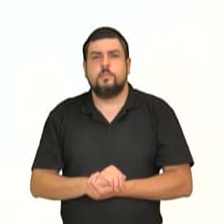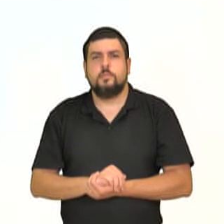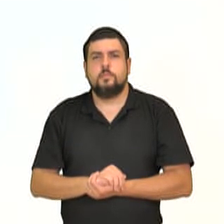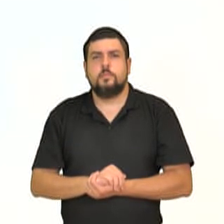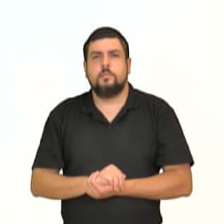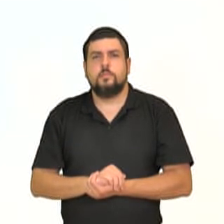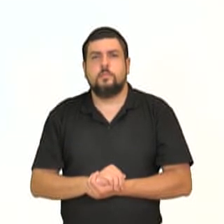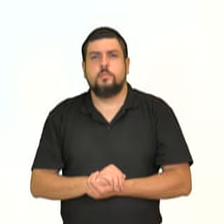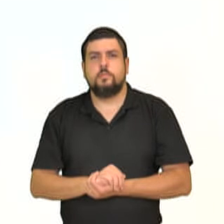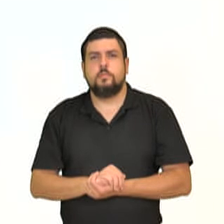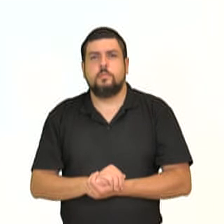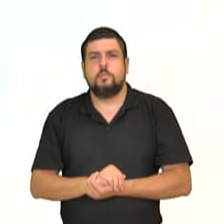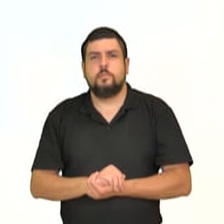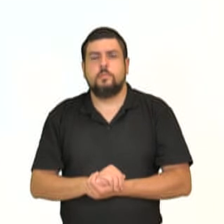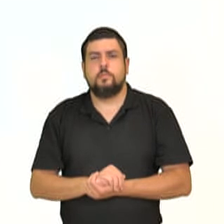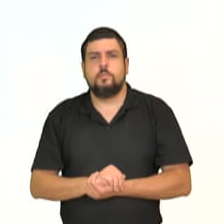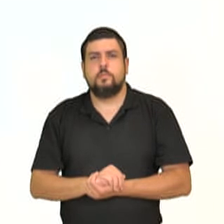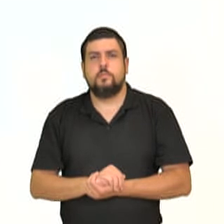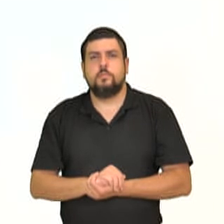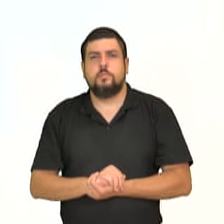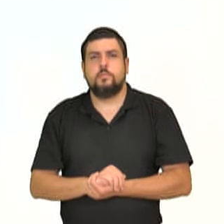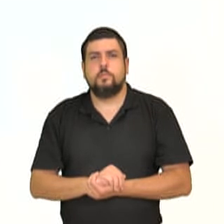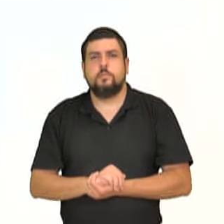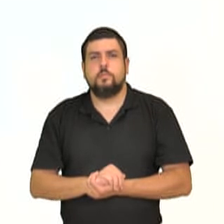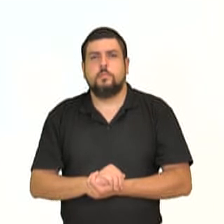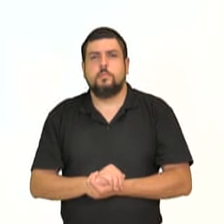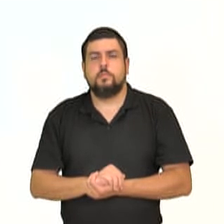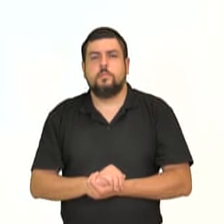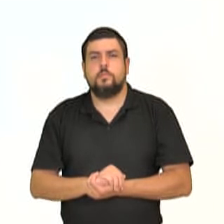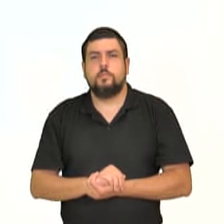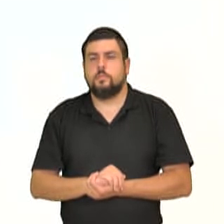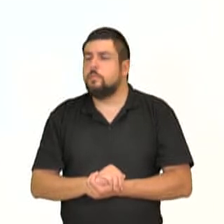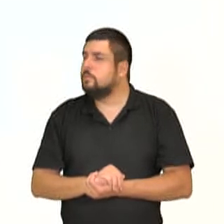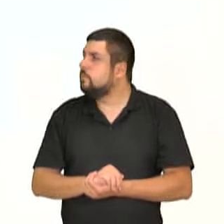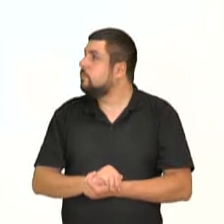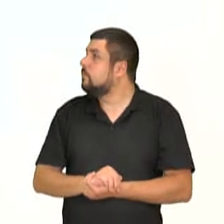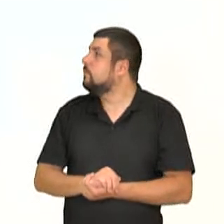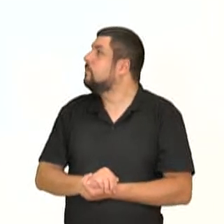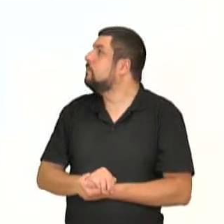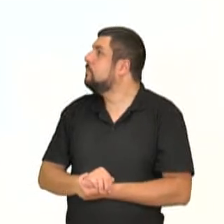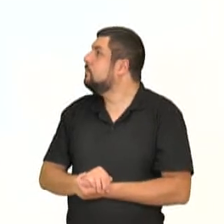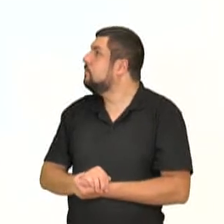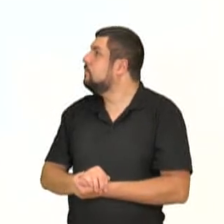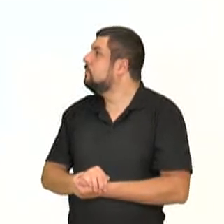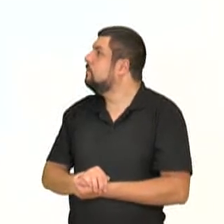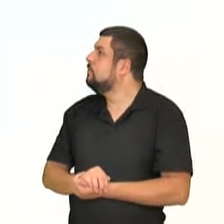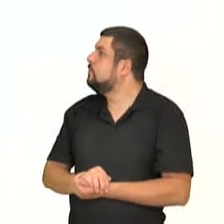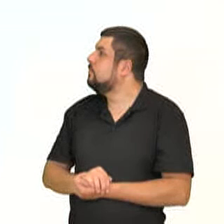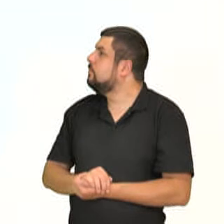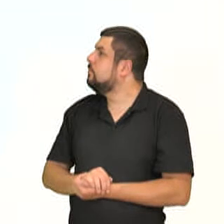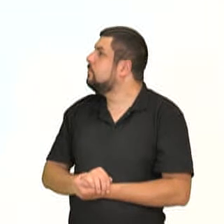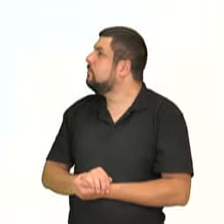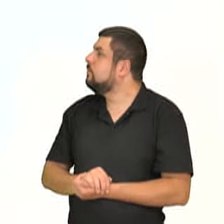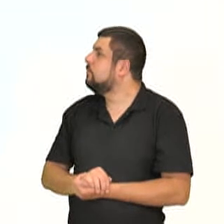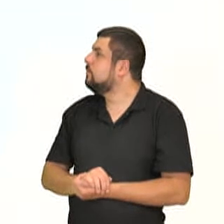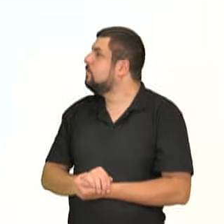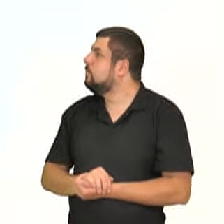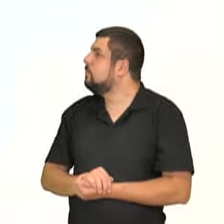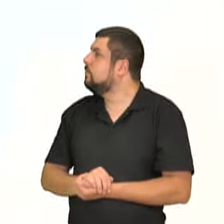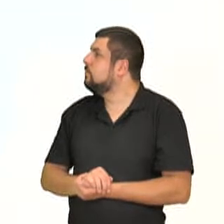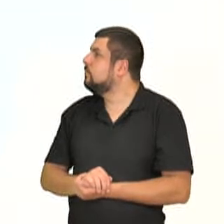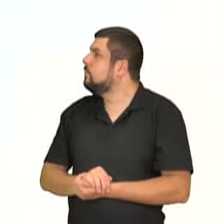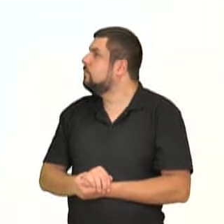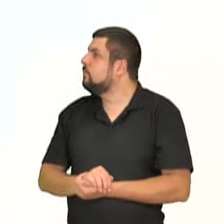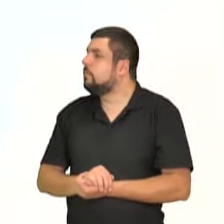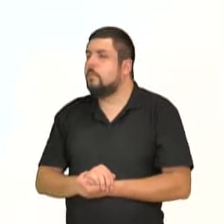Bien? Podemos estabelecer uma relação de distância com os advérbios de lugar. Esses